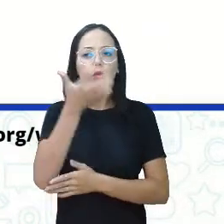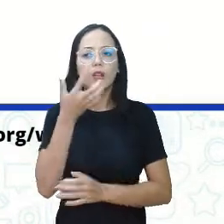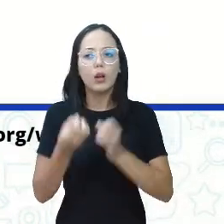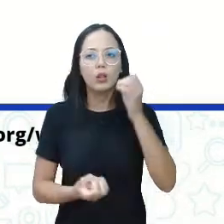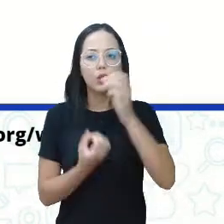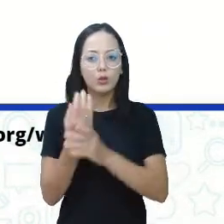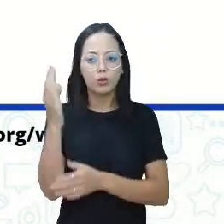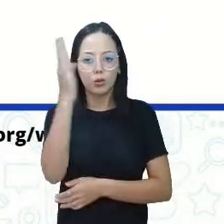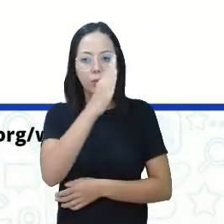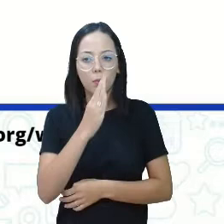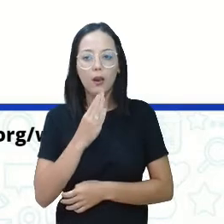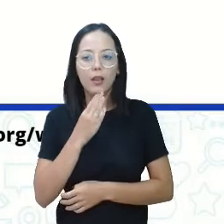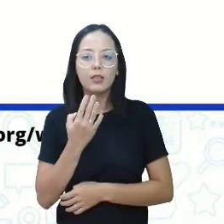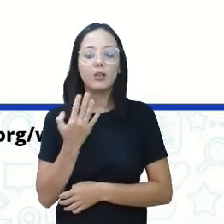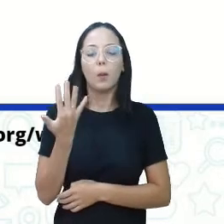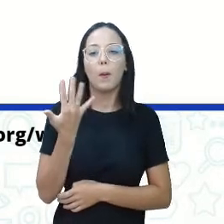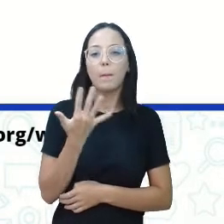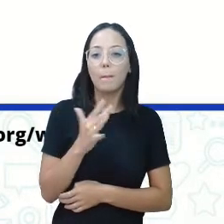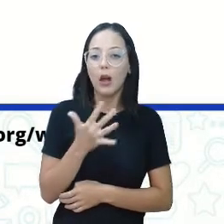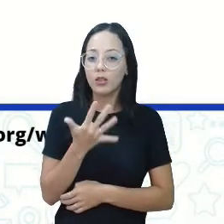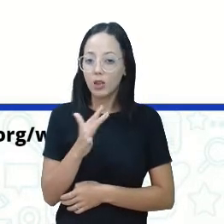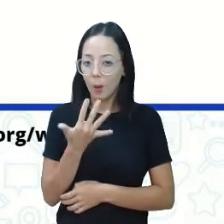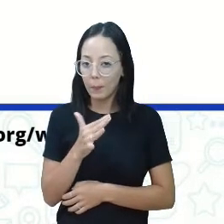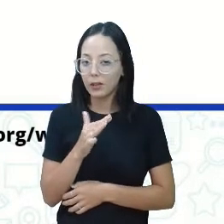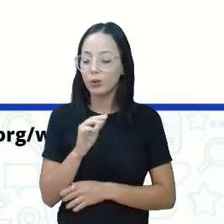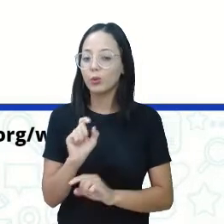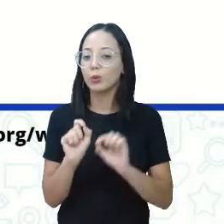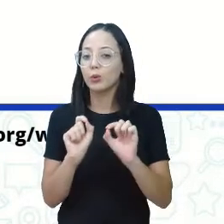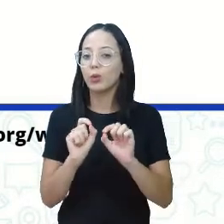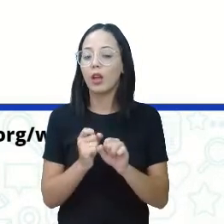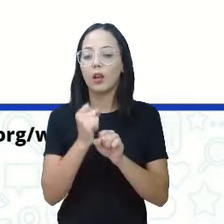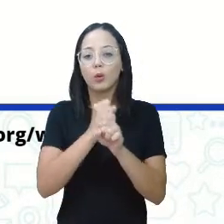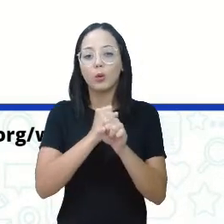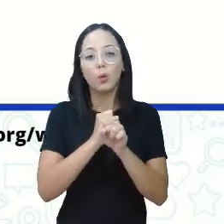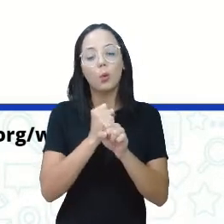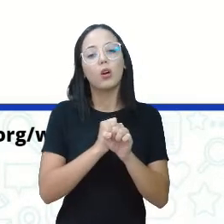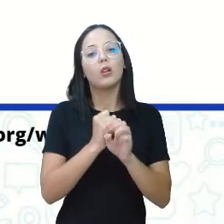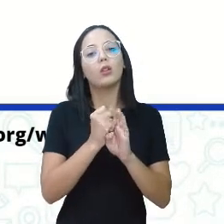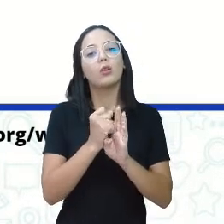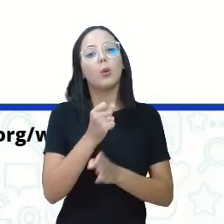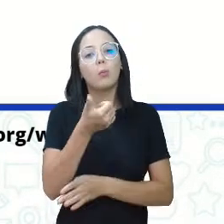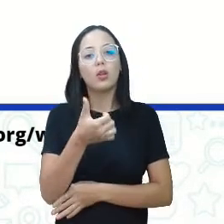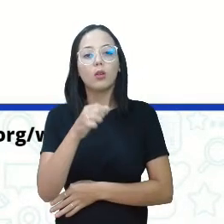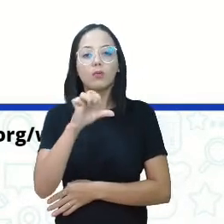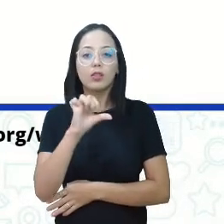surgiu no Brasil também, tá? Em meados da década de